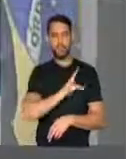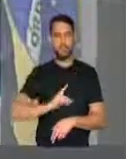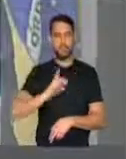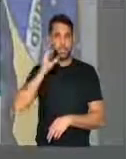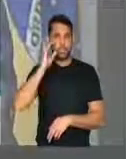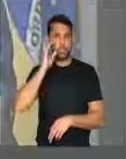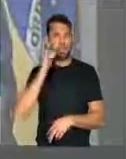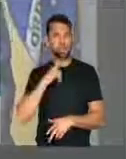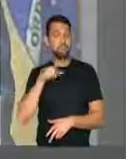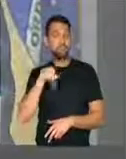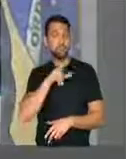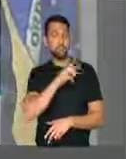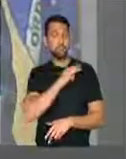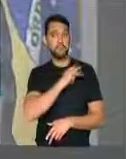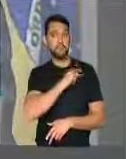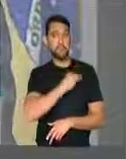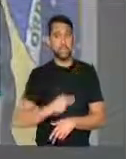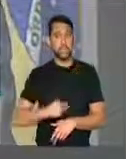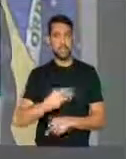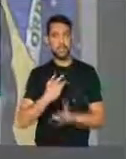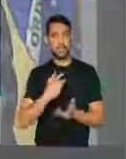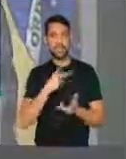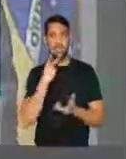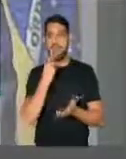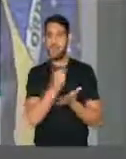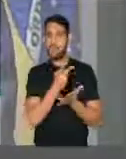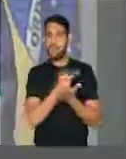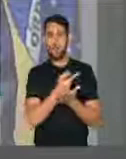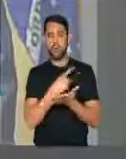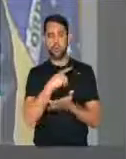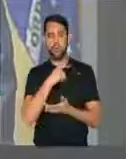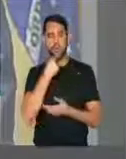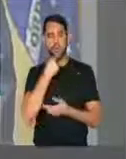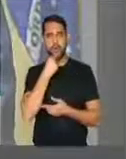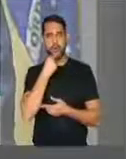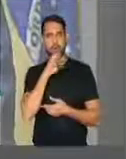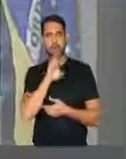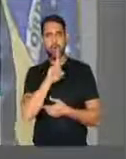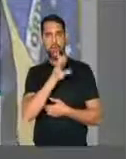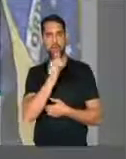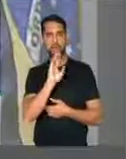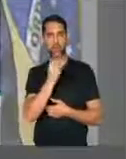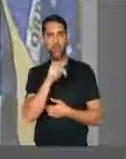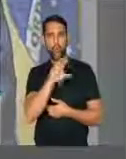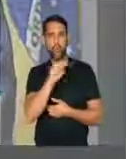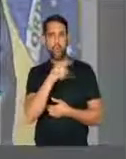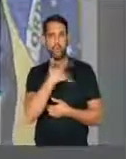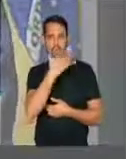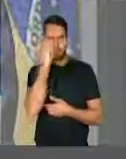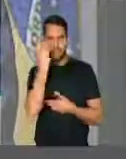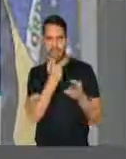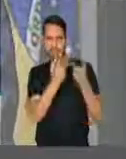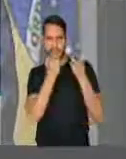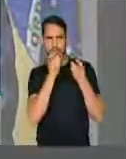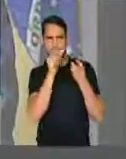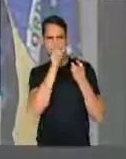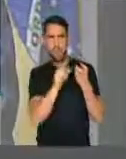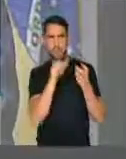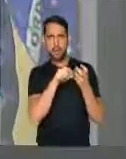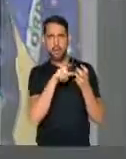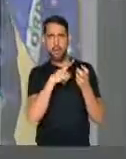Dilma. É a mesma coisa, se fala aqui do Eduardo Cunha. Mas se as pessoas prestarem